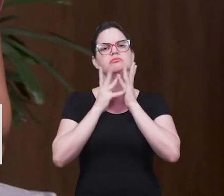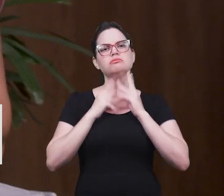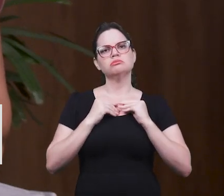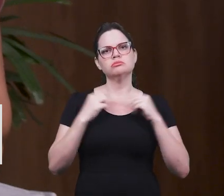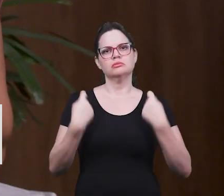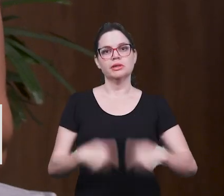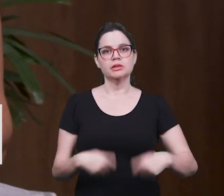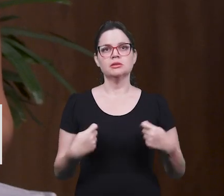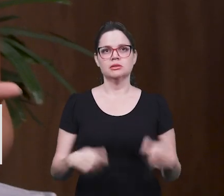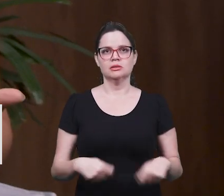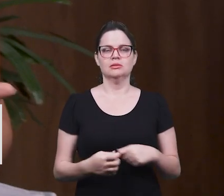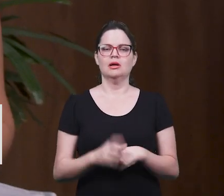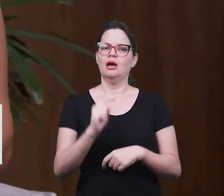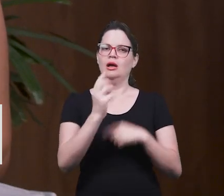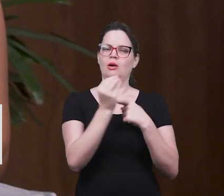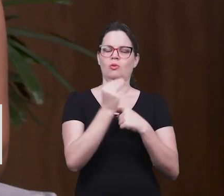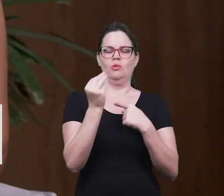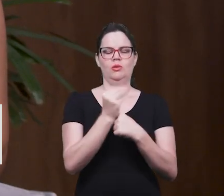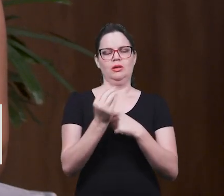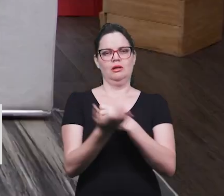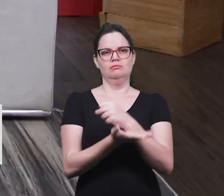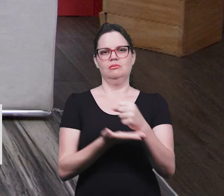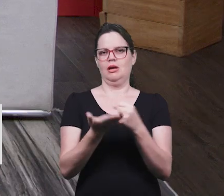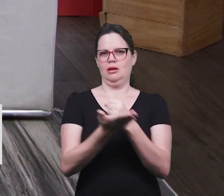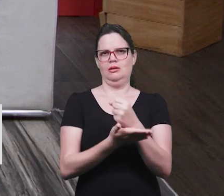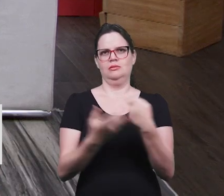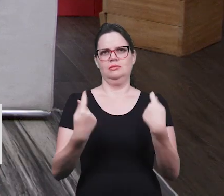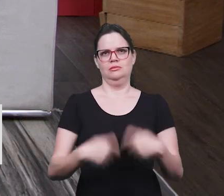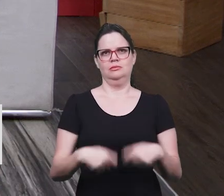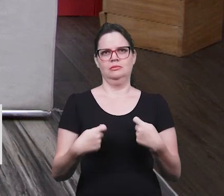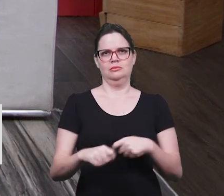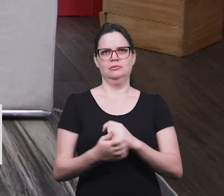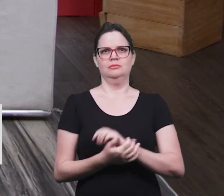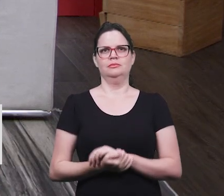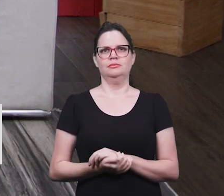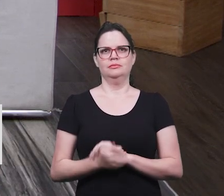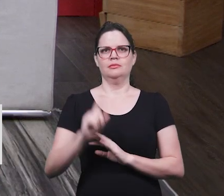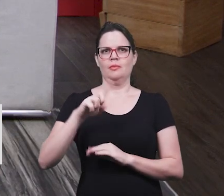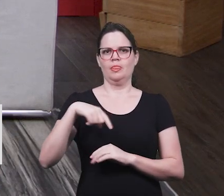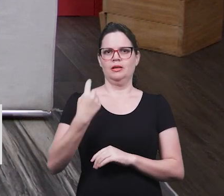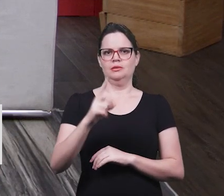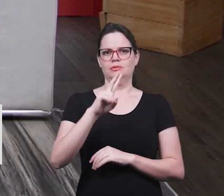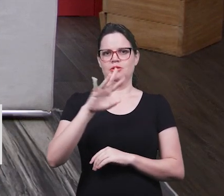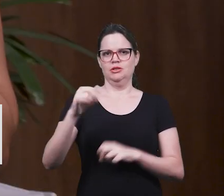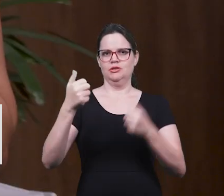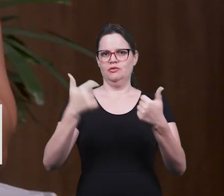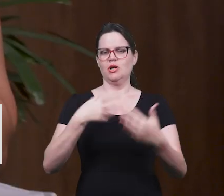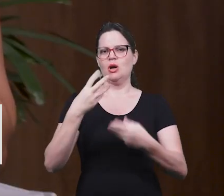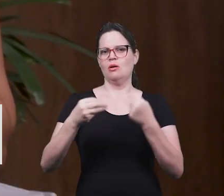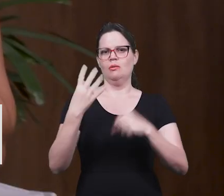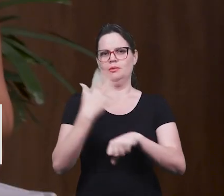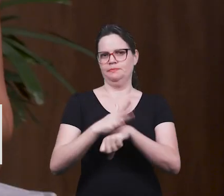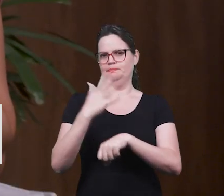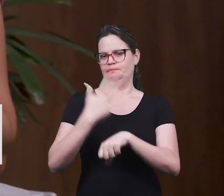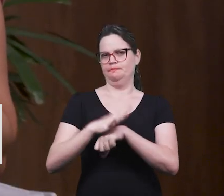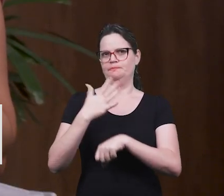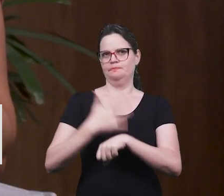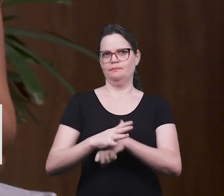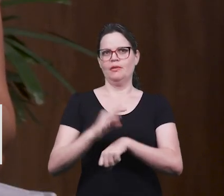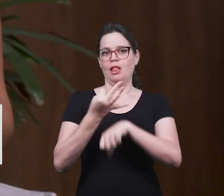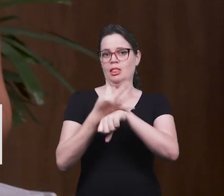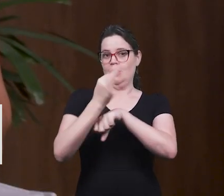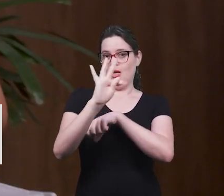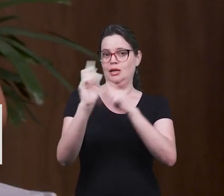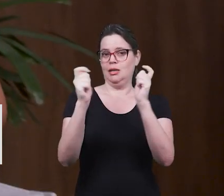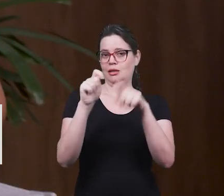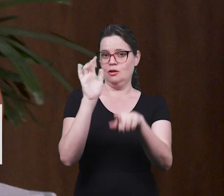higiene vocal. Que é um cuidado básico. E lá mais tarde nós vamos falar sobre exercícios, né? Que a gente